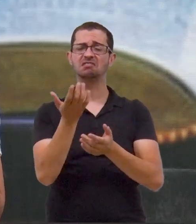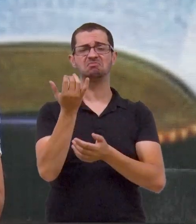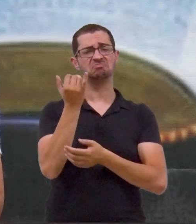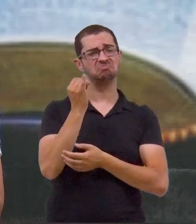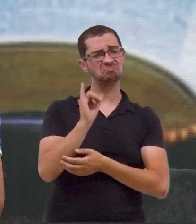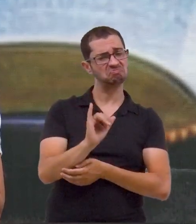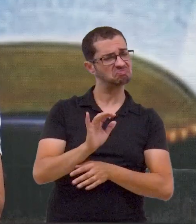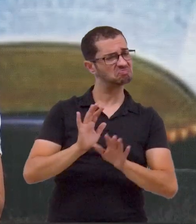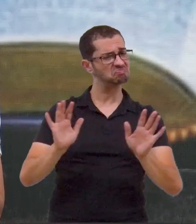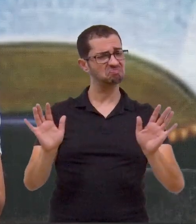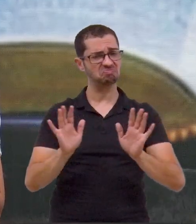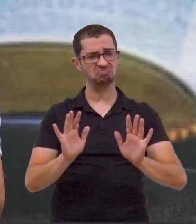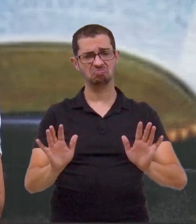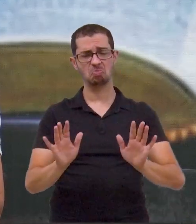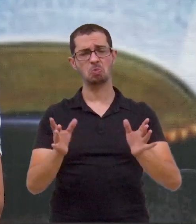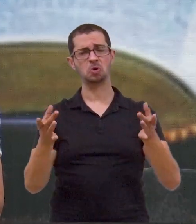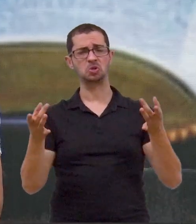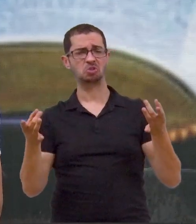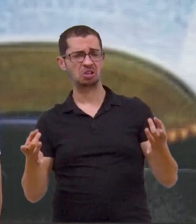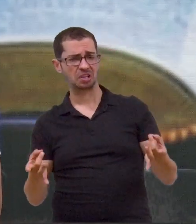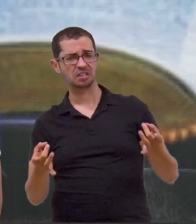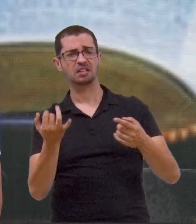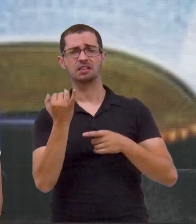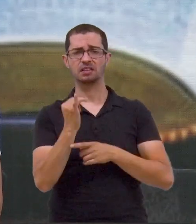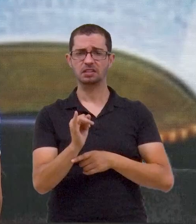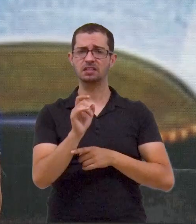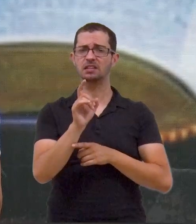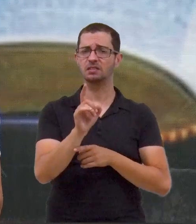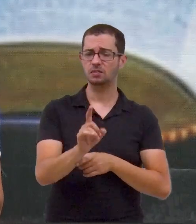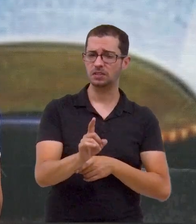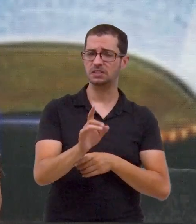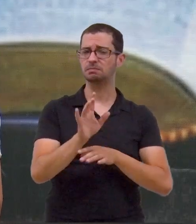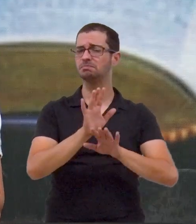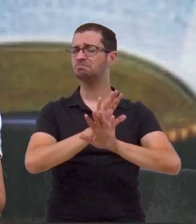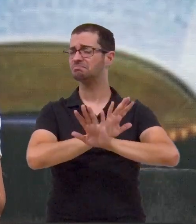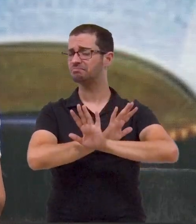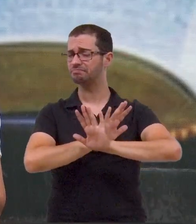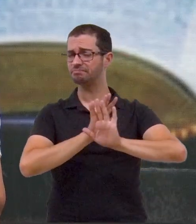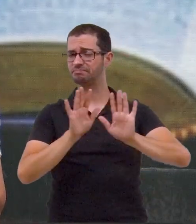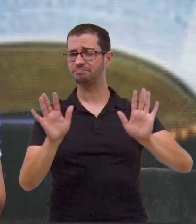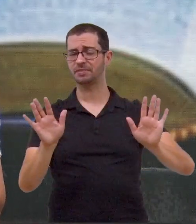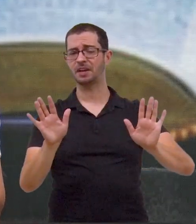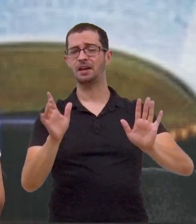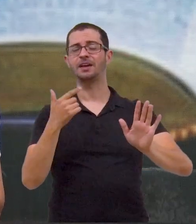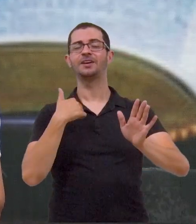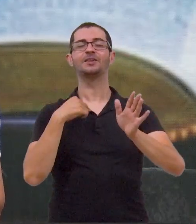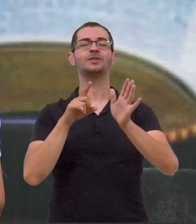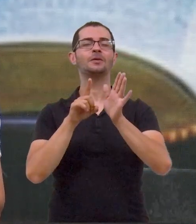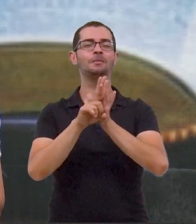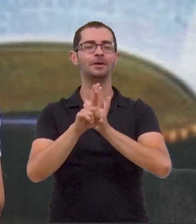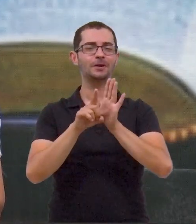se você é budista, se você é confucionista. Estou perguntando se você